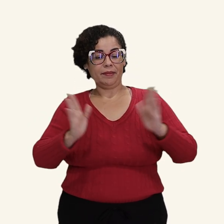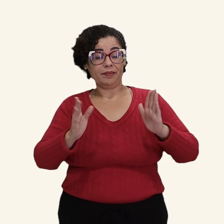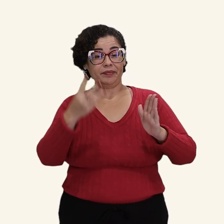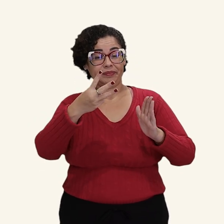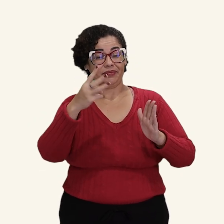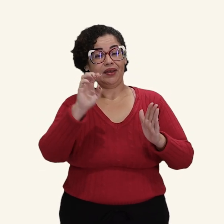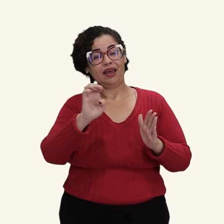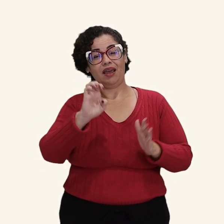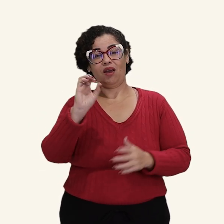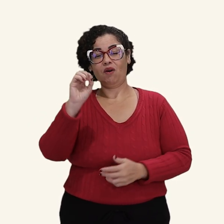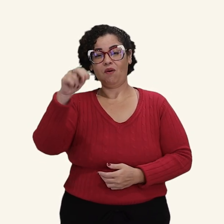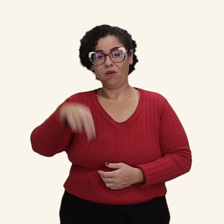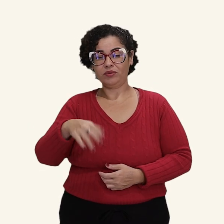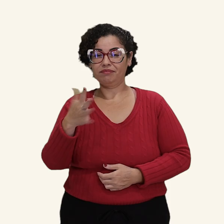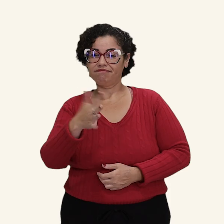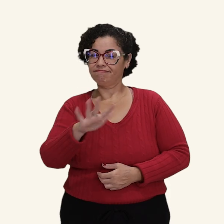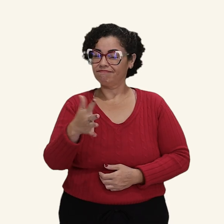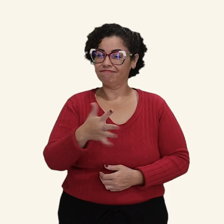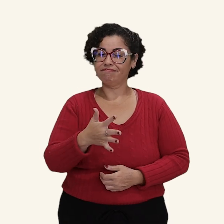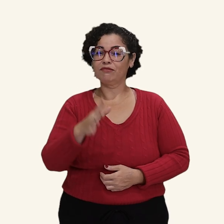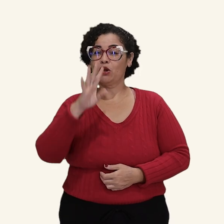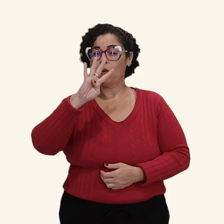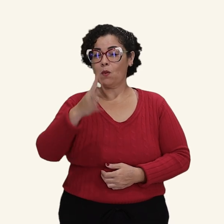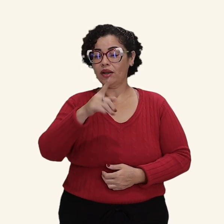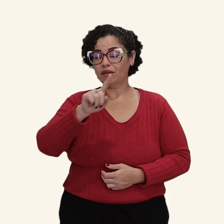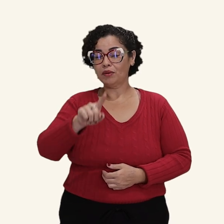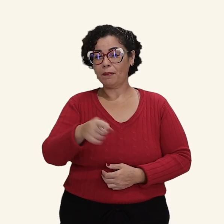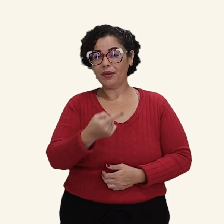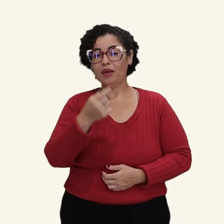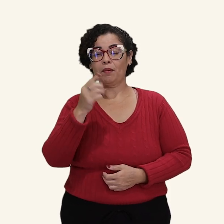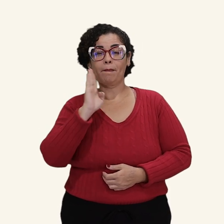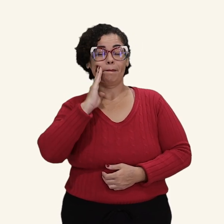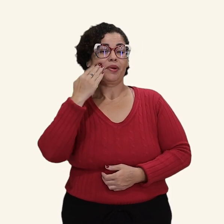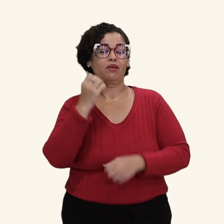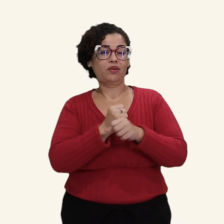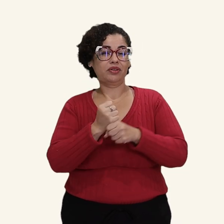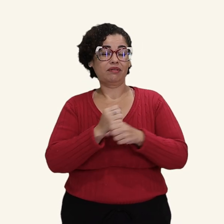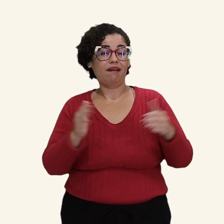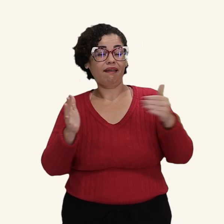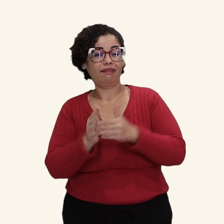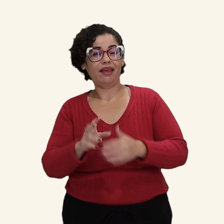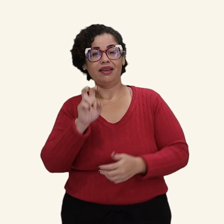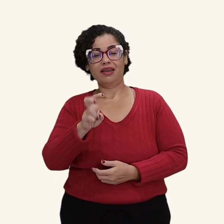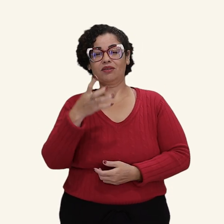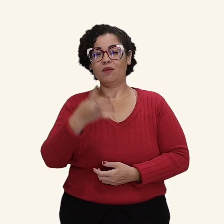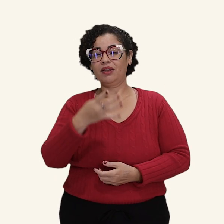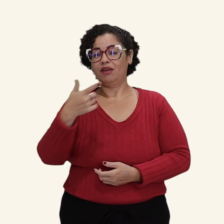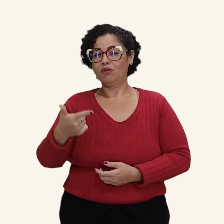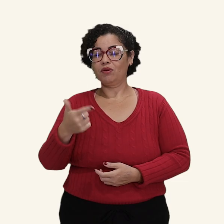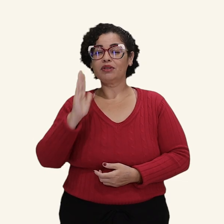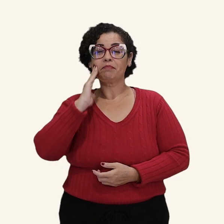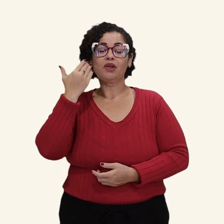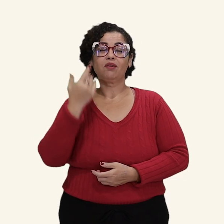que se estendem de aproximadamente 4 bilhões de anos e meio até 542 milhões